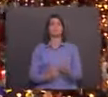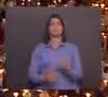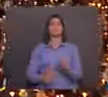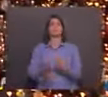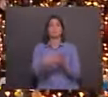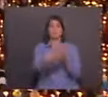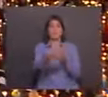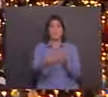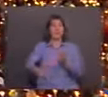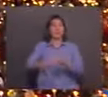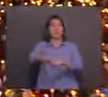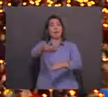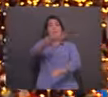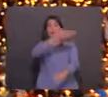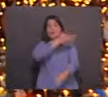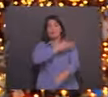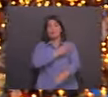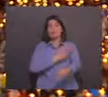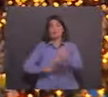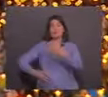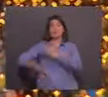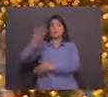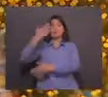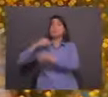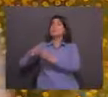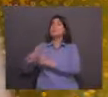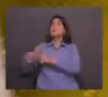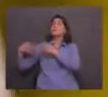Sicut erat in principio,